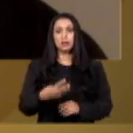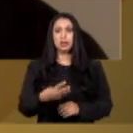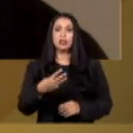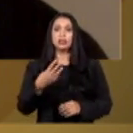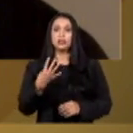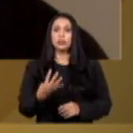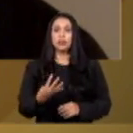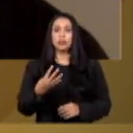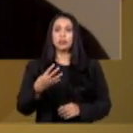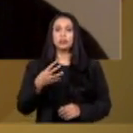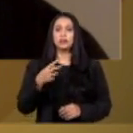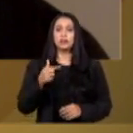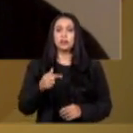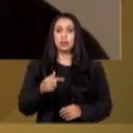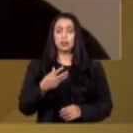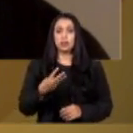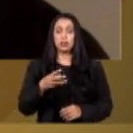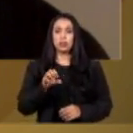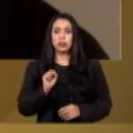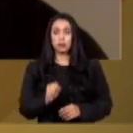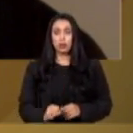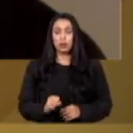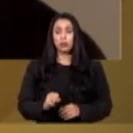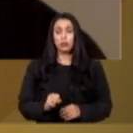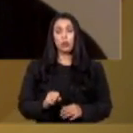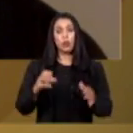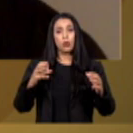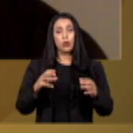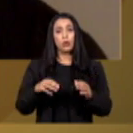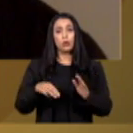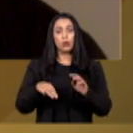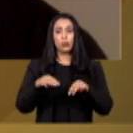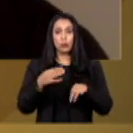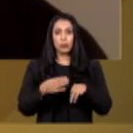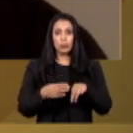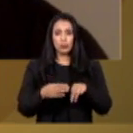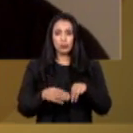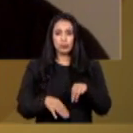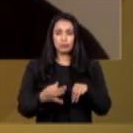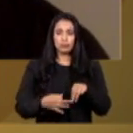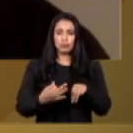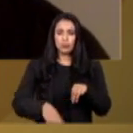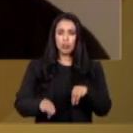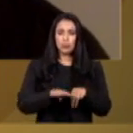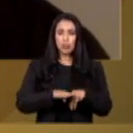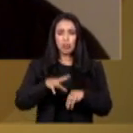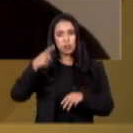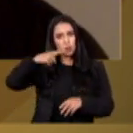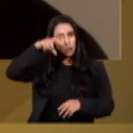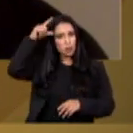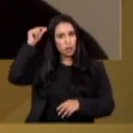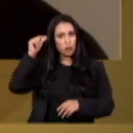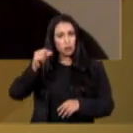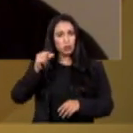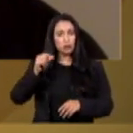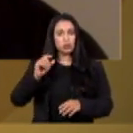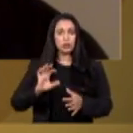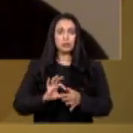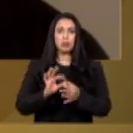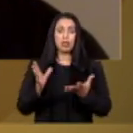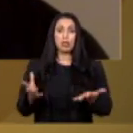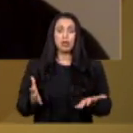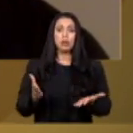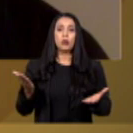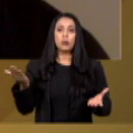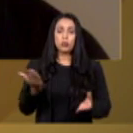um casamento elegante ministro roberto barroso conseguimos terminar não por entender que falta